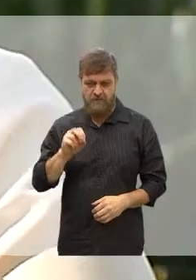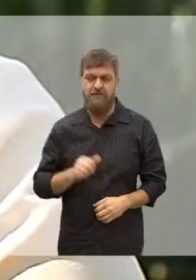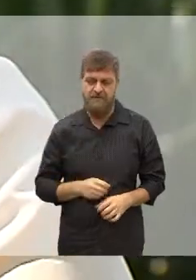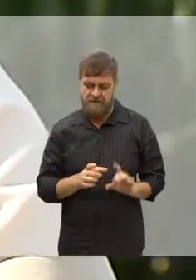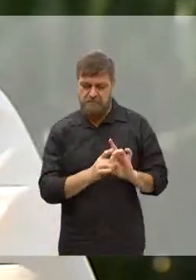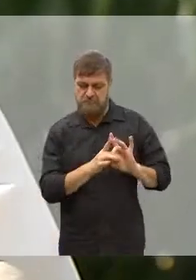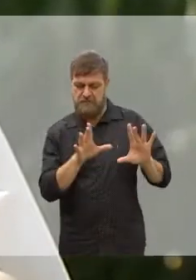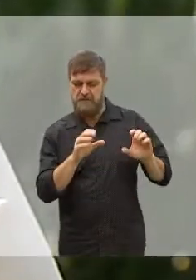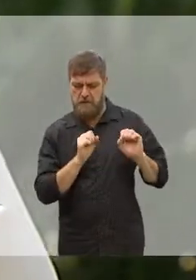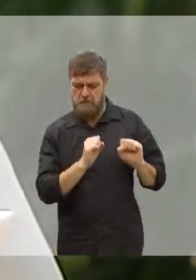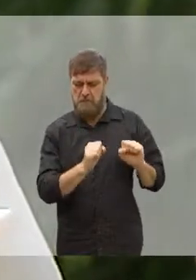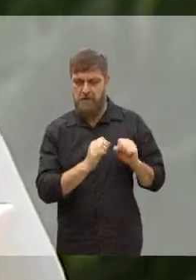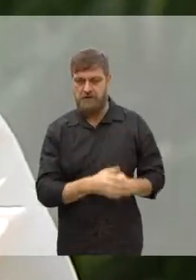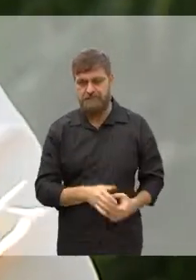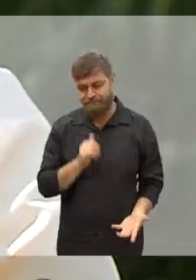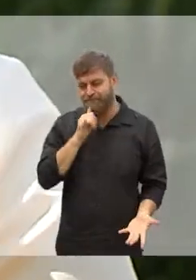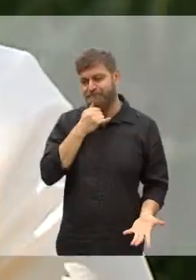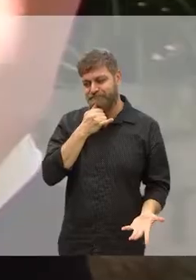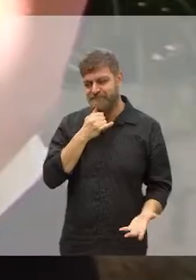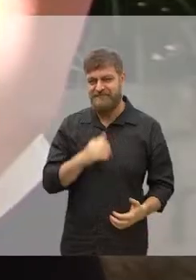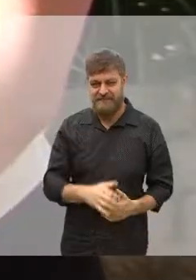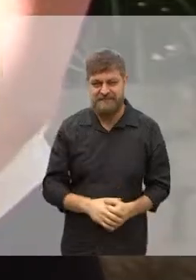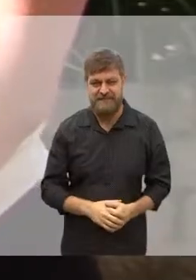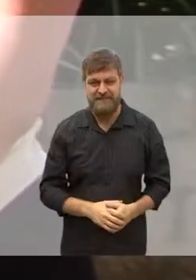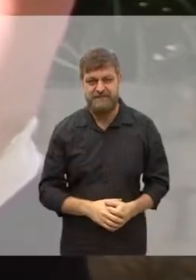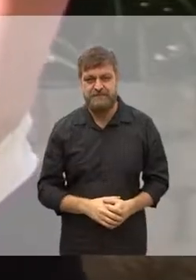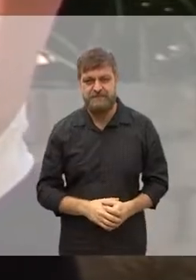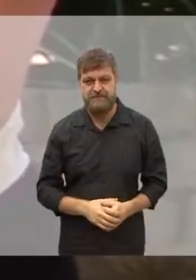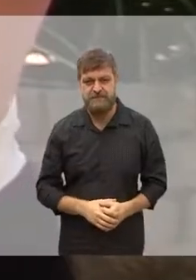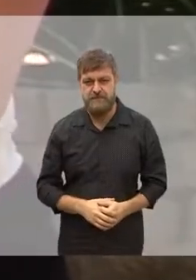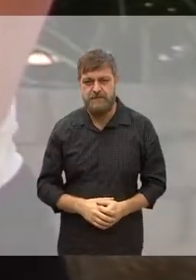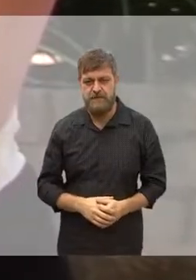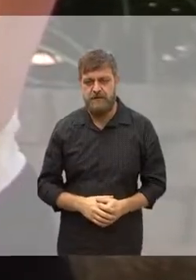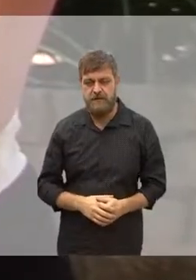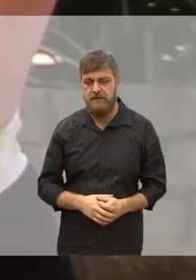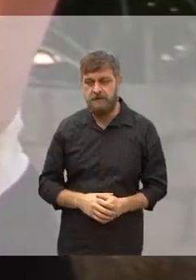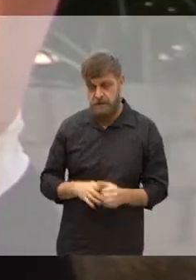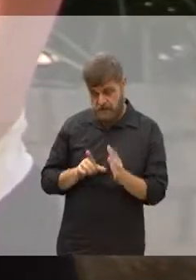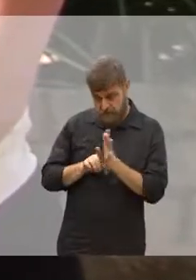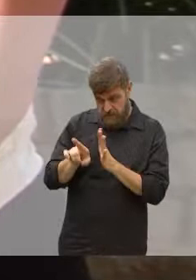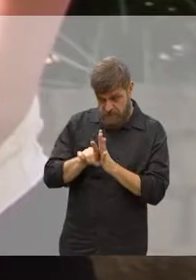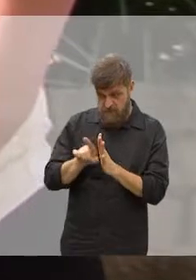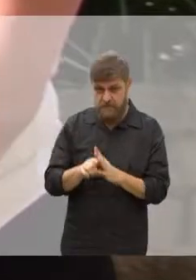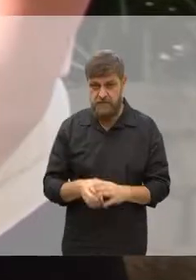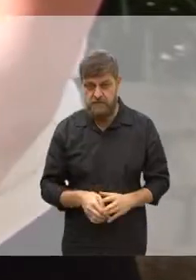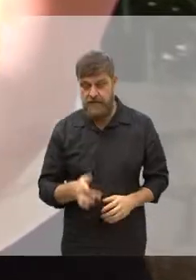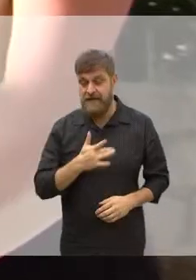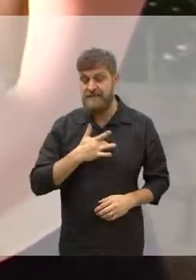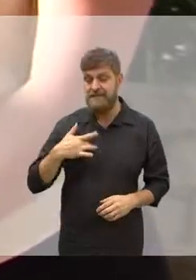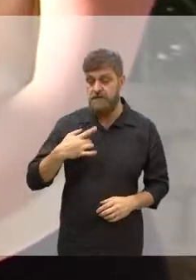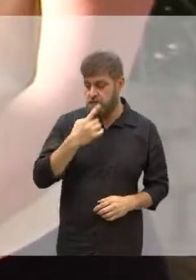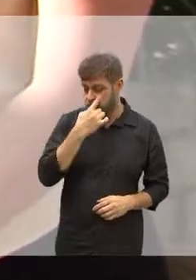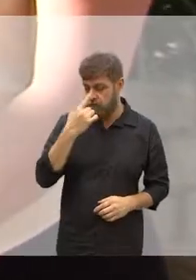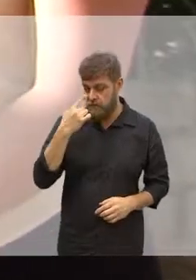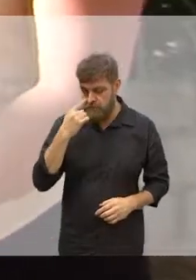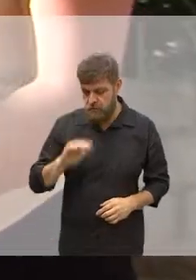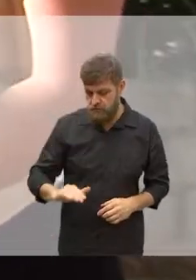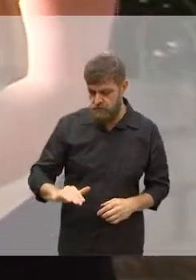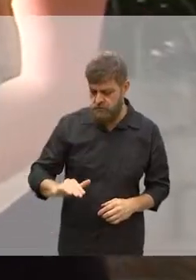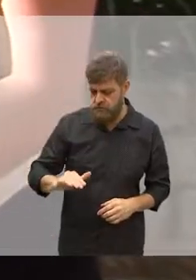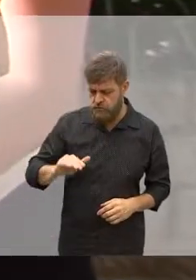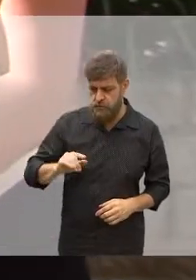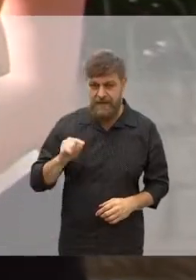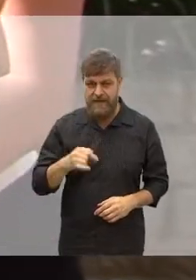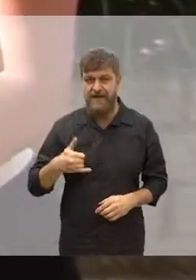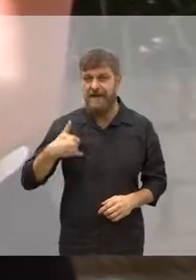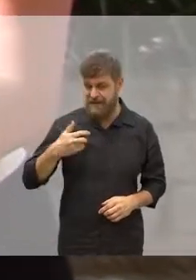deixa. Infelizmente. Você notou, ao longo do desenvolvimento da saúde do Caio, ele falou que